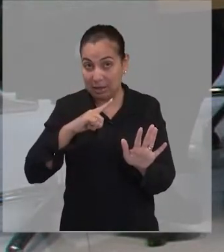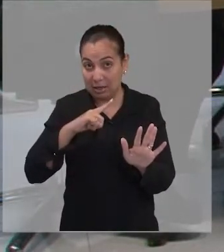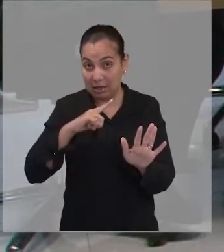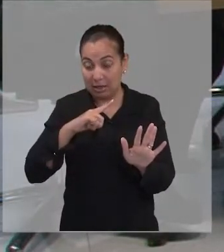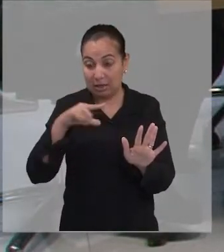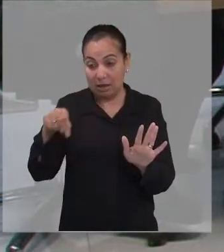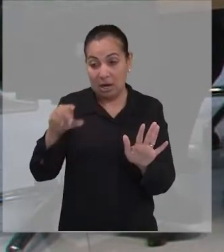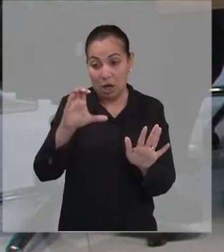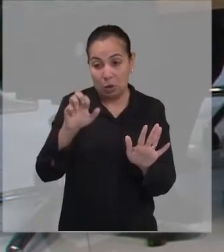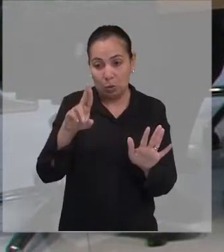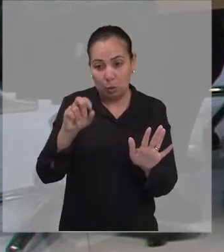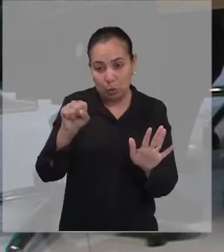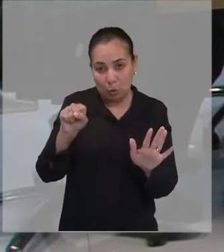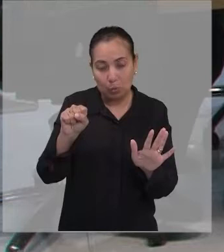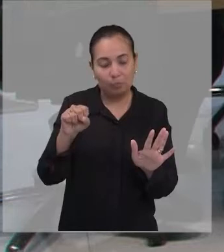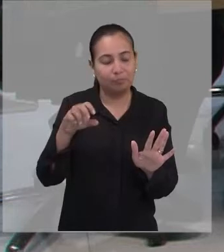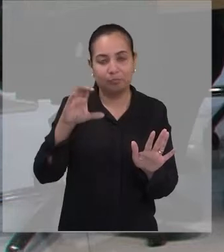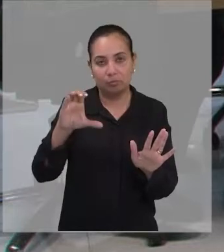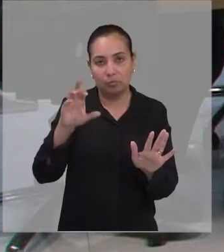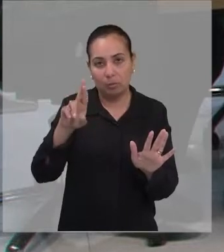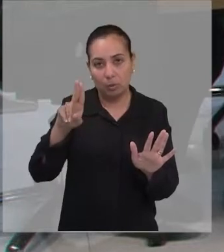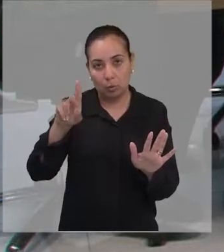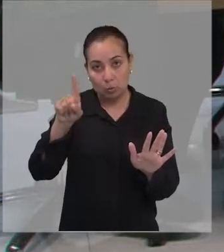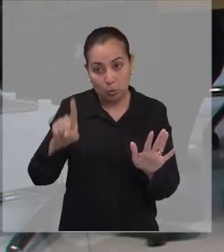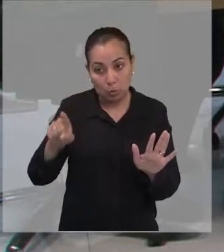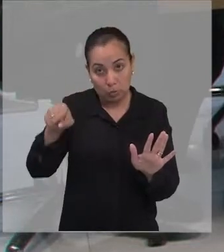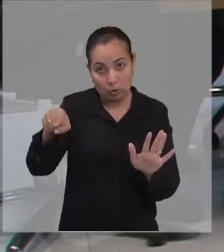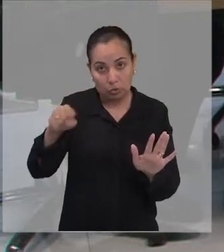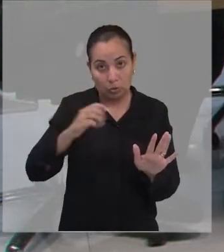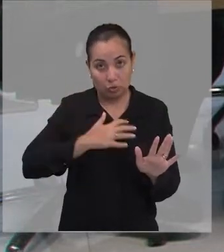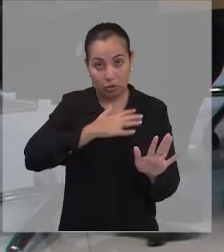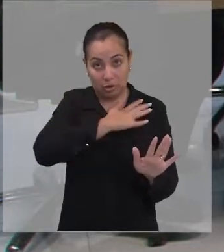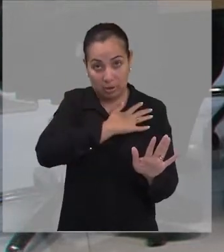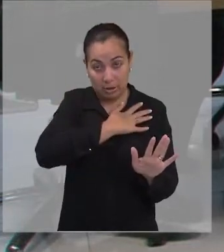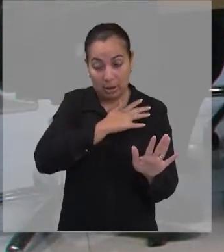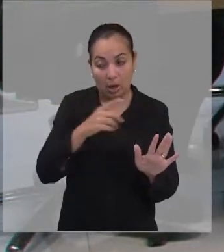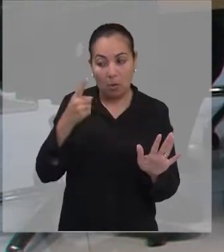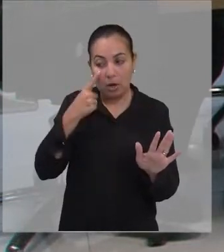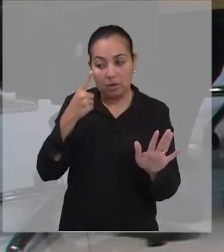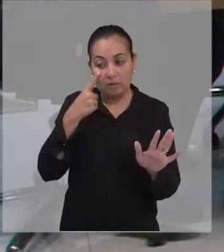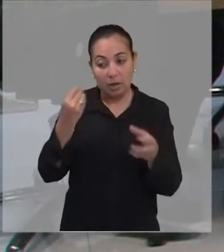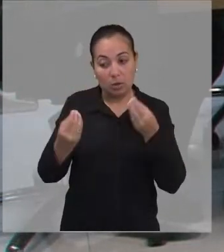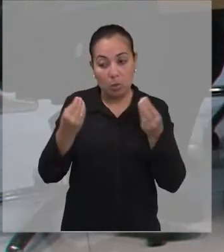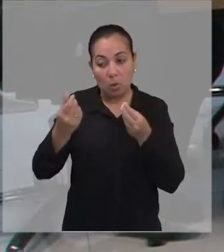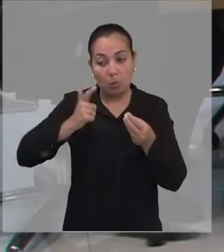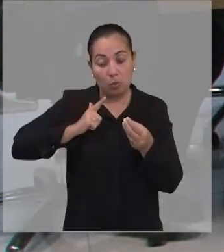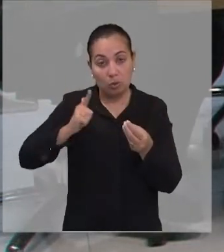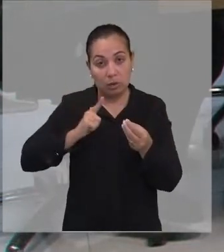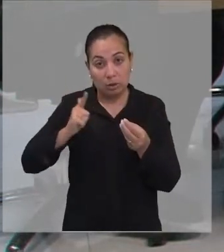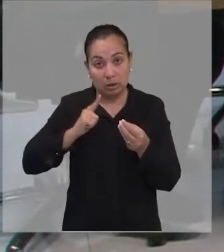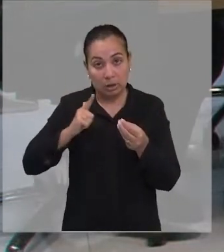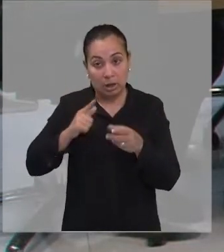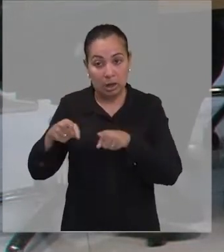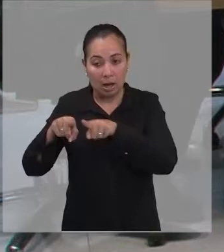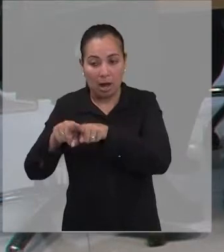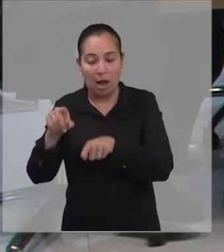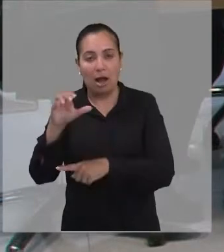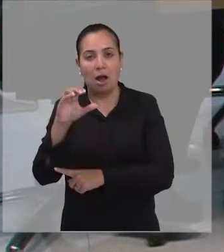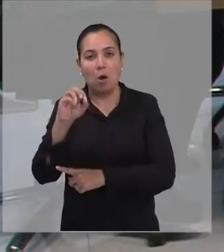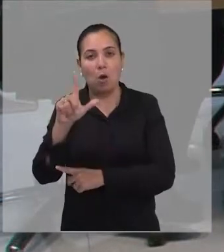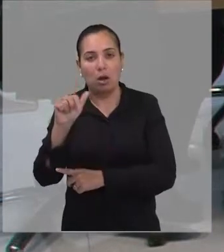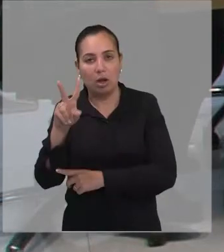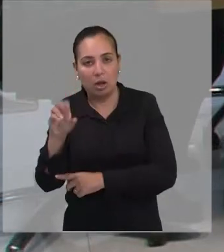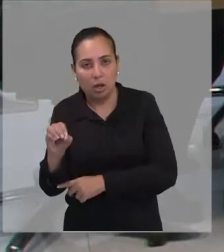Cruz tem uma dimensão, ou tem um vínculo com o Olavo de Carvalho. O Olavo de Carvalho agrediu